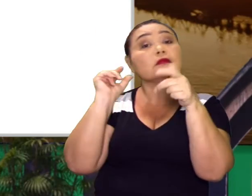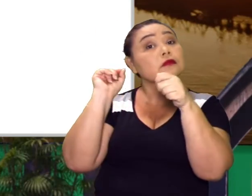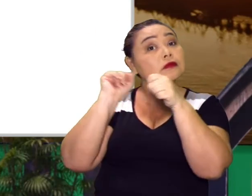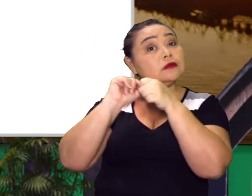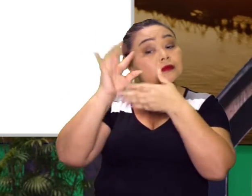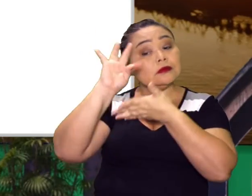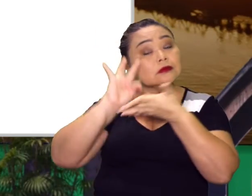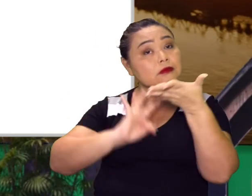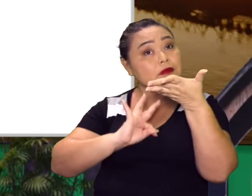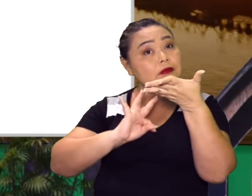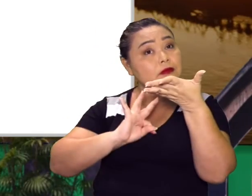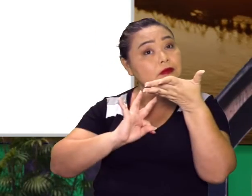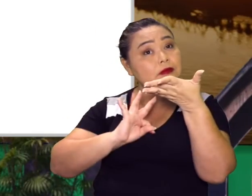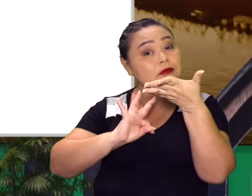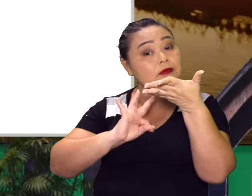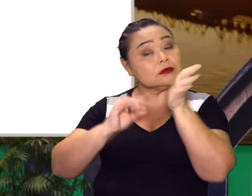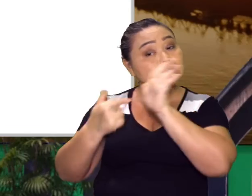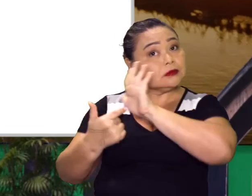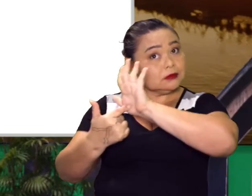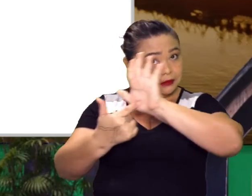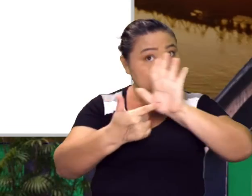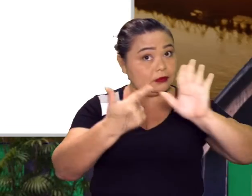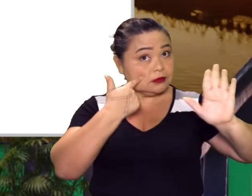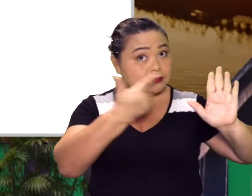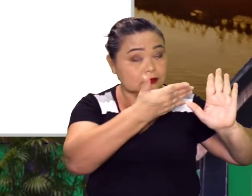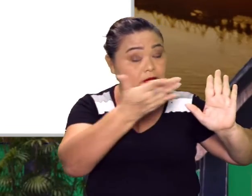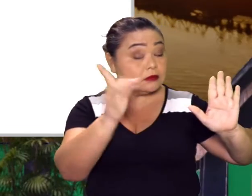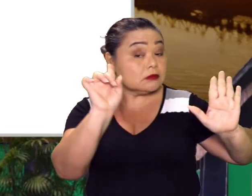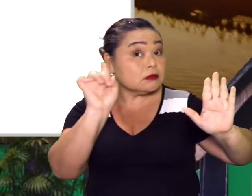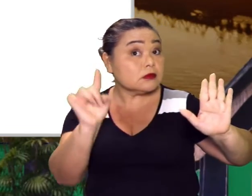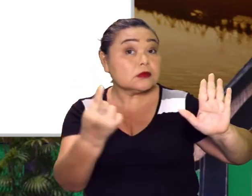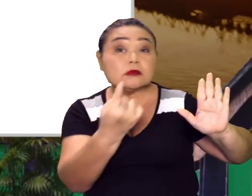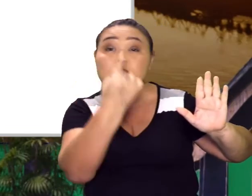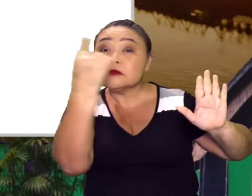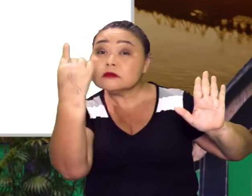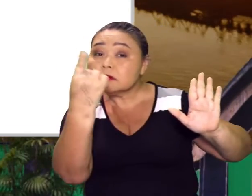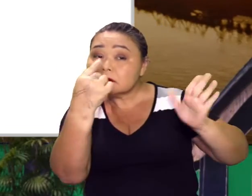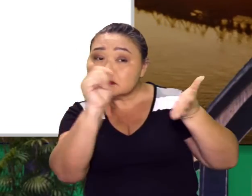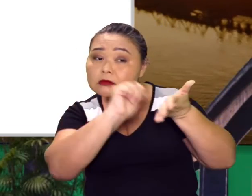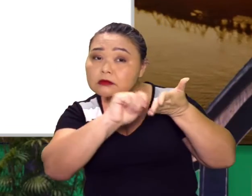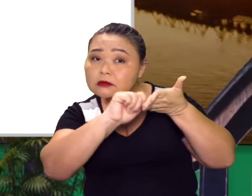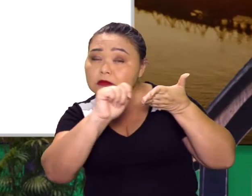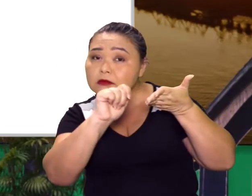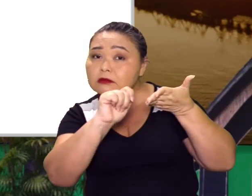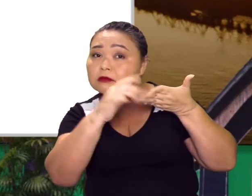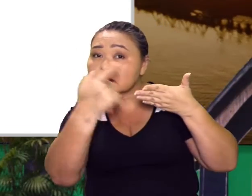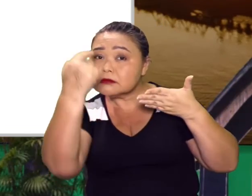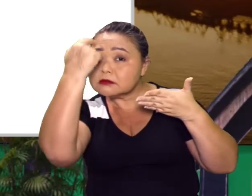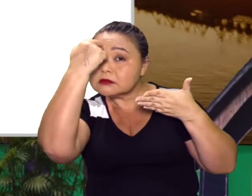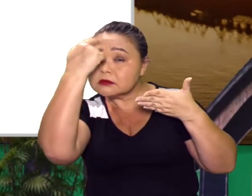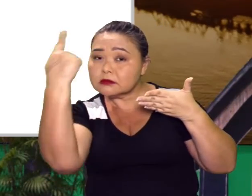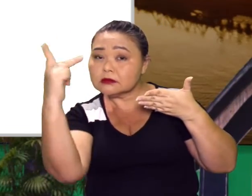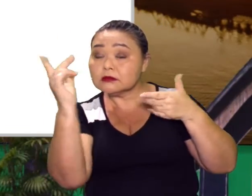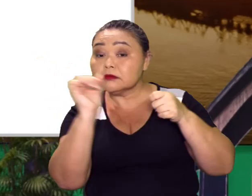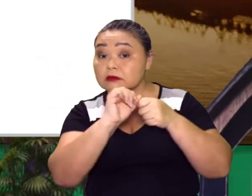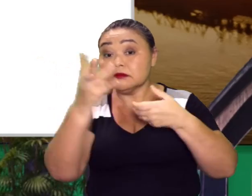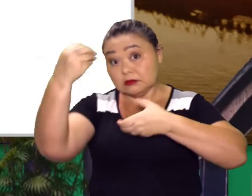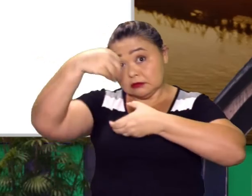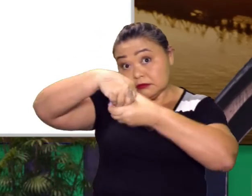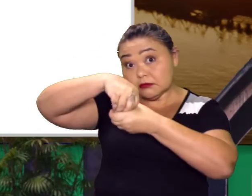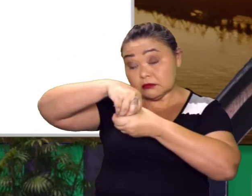produza um texto. E esse que a gente colocou aqui para vocês é apenas um norte deste pensamento. E se